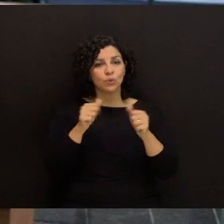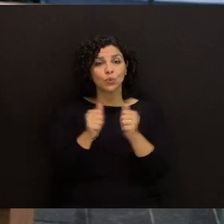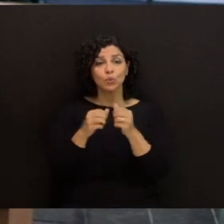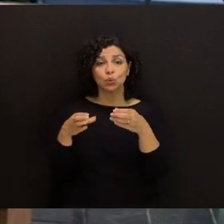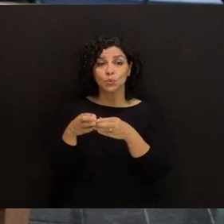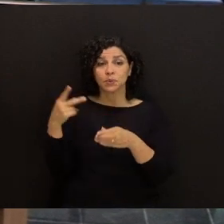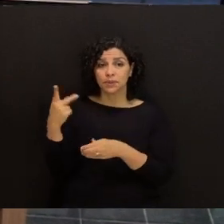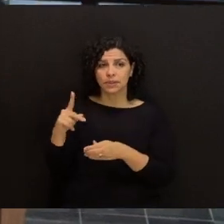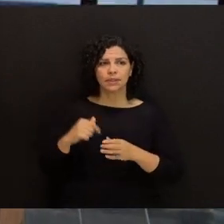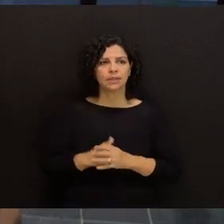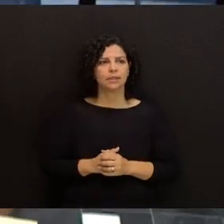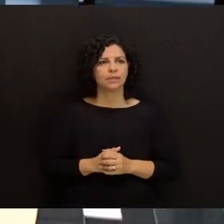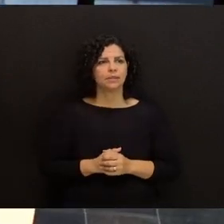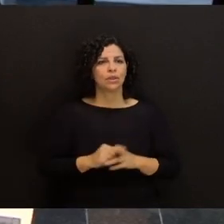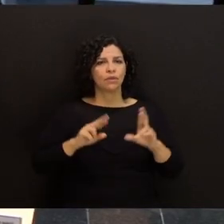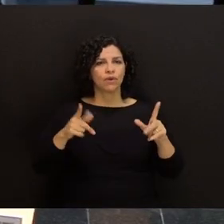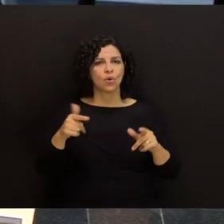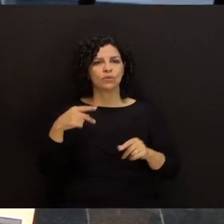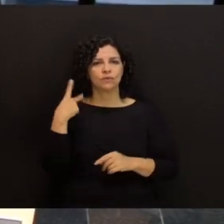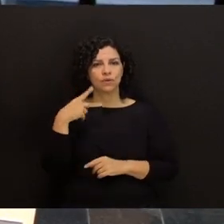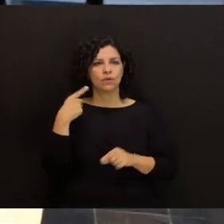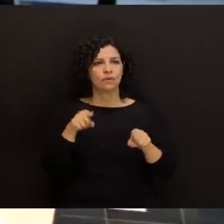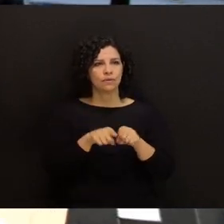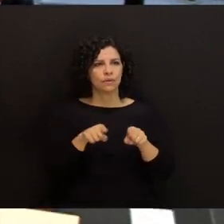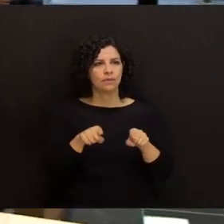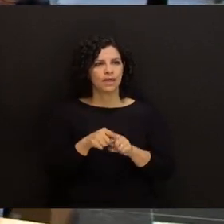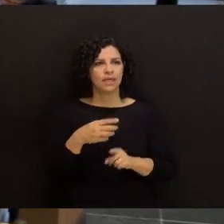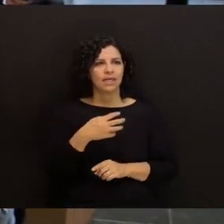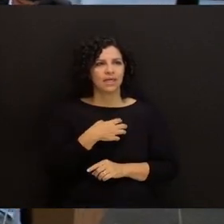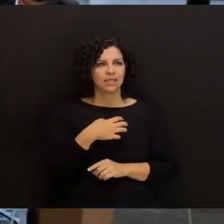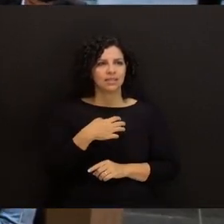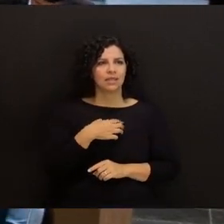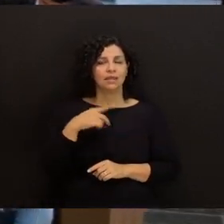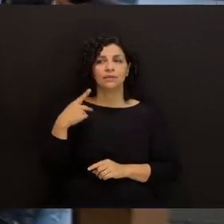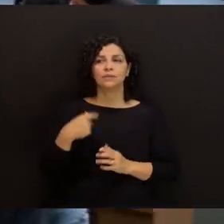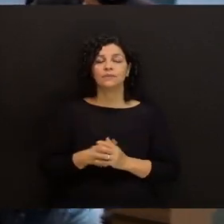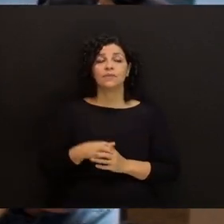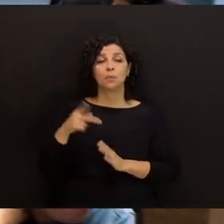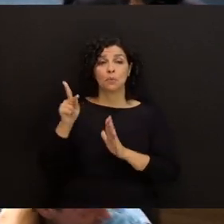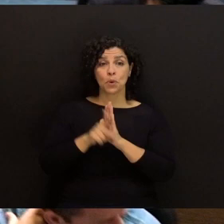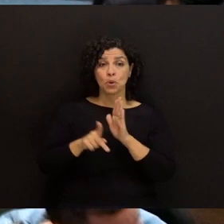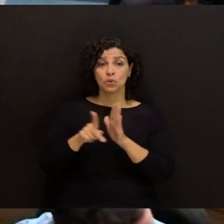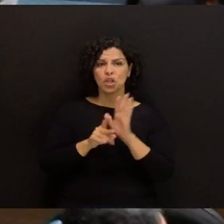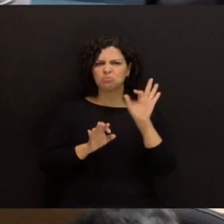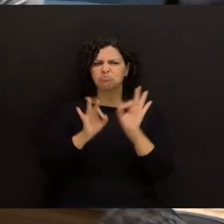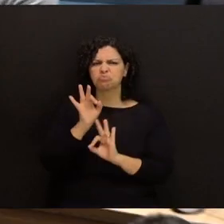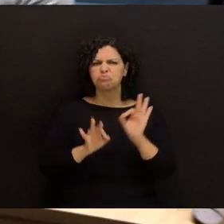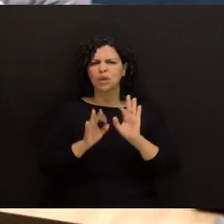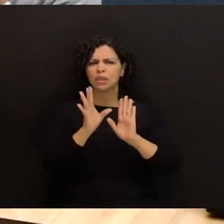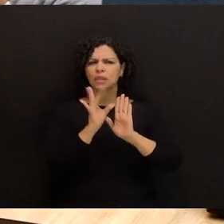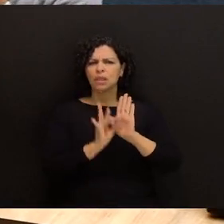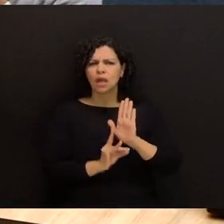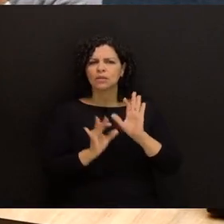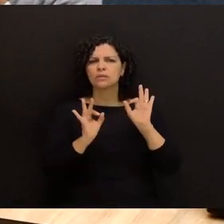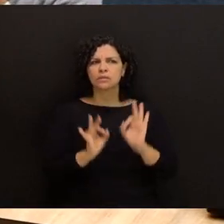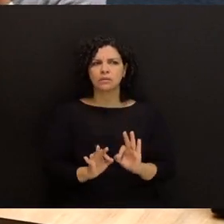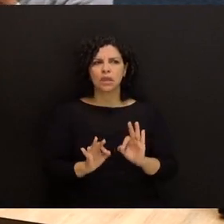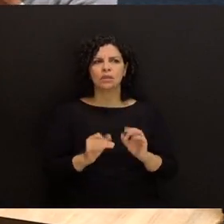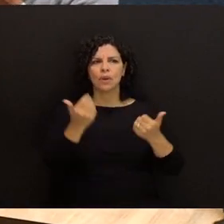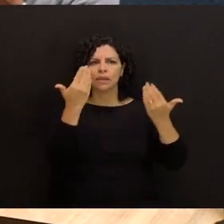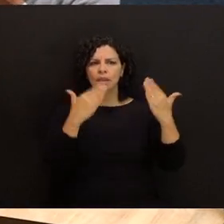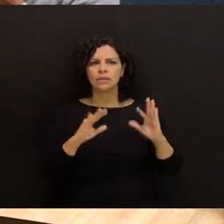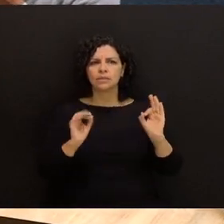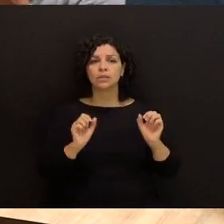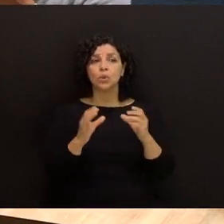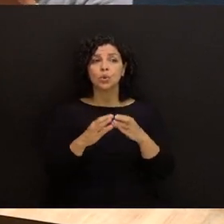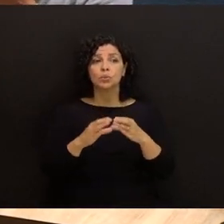equipe diferente de outros vereadores é um projeto muito bem construído muito bem analisado